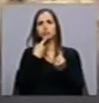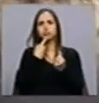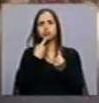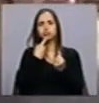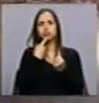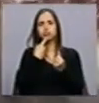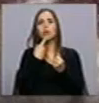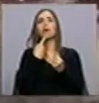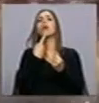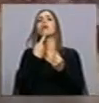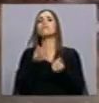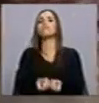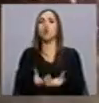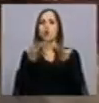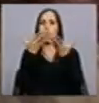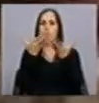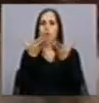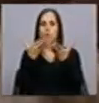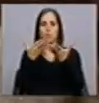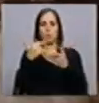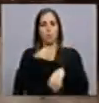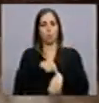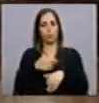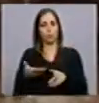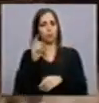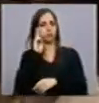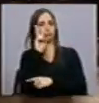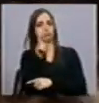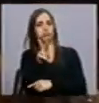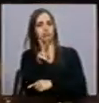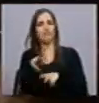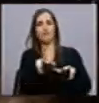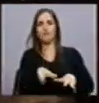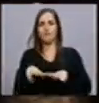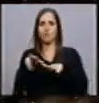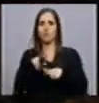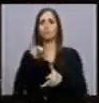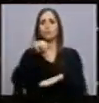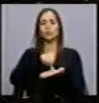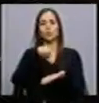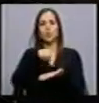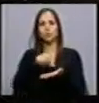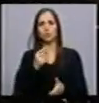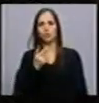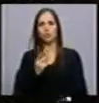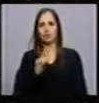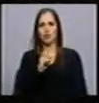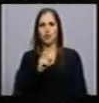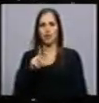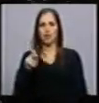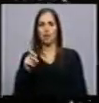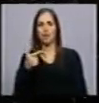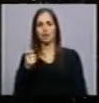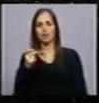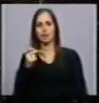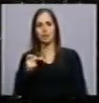sobretudo, criada neste sítio que nós estamos a ir para lá, neste vídeo, no coração da Via Láctea. E, portanto, há mais